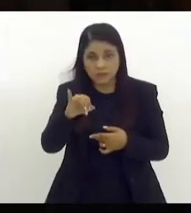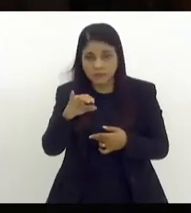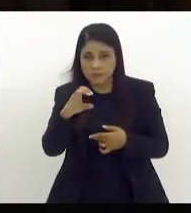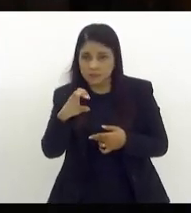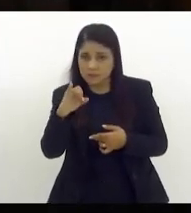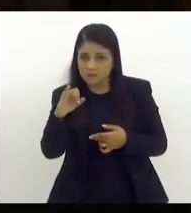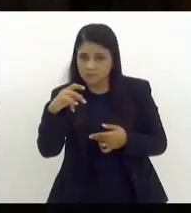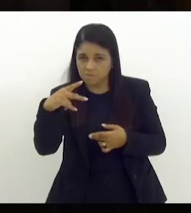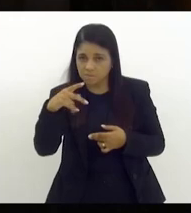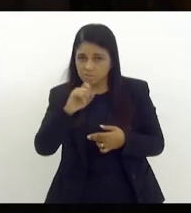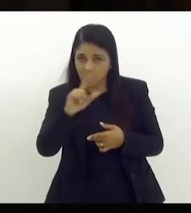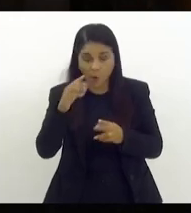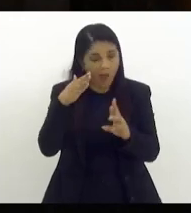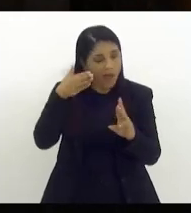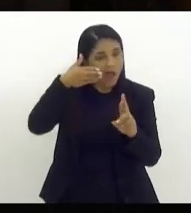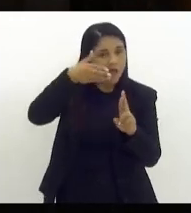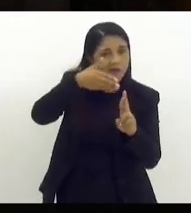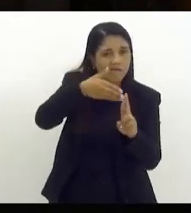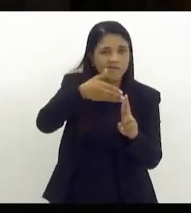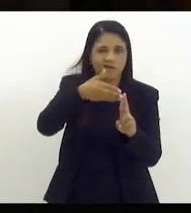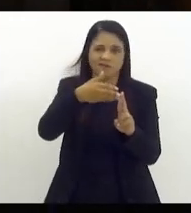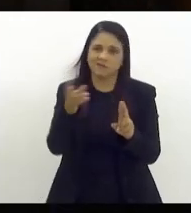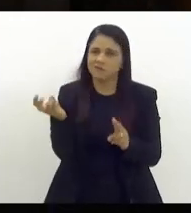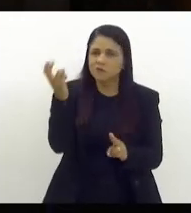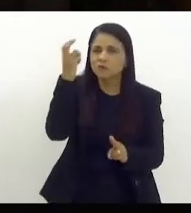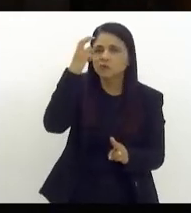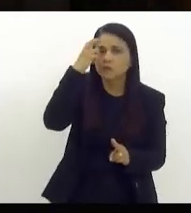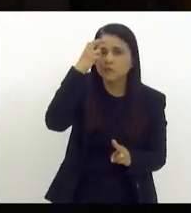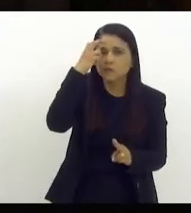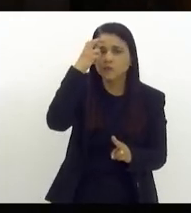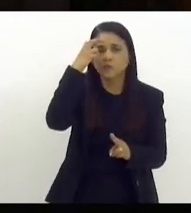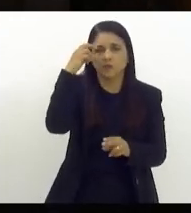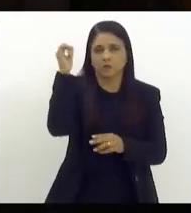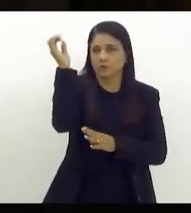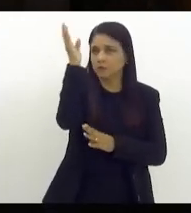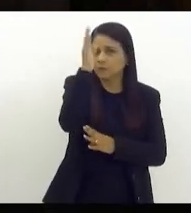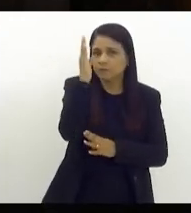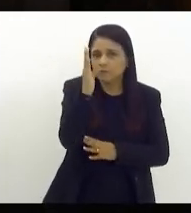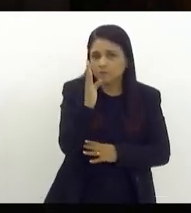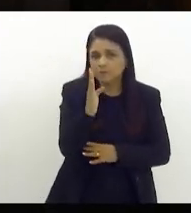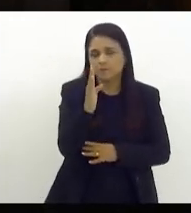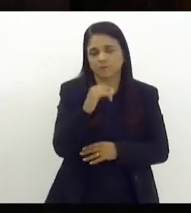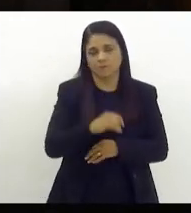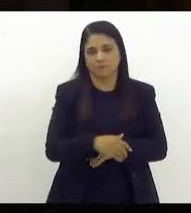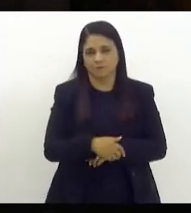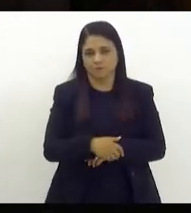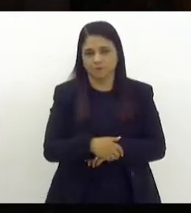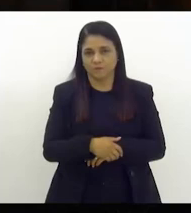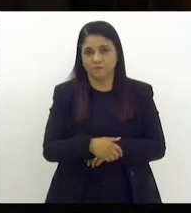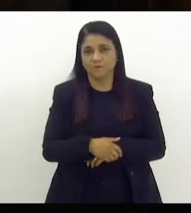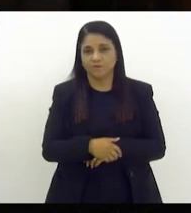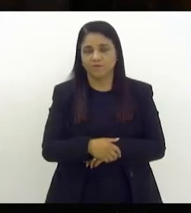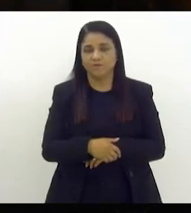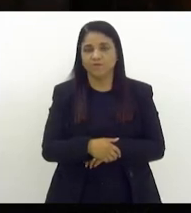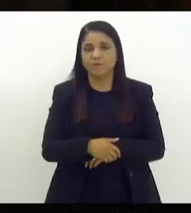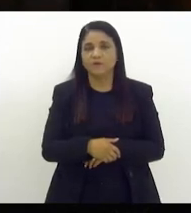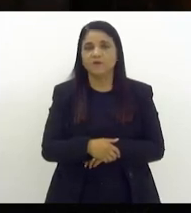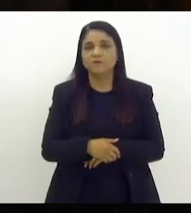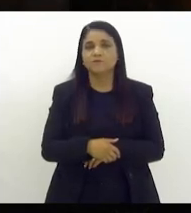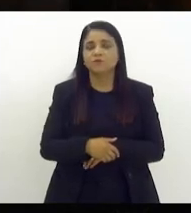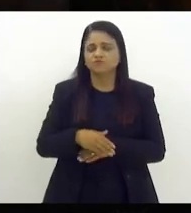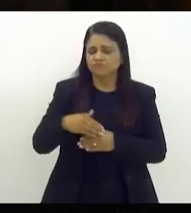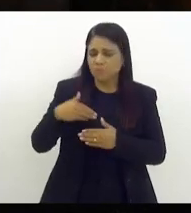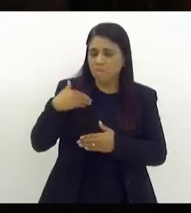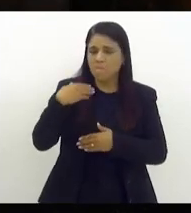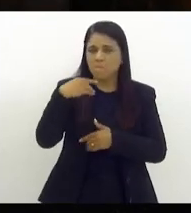referência cultural do nosso país. E há sucessivos